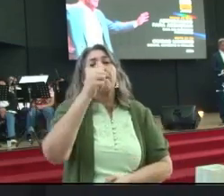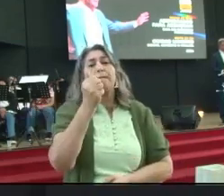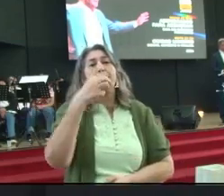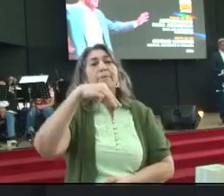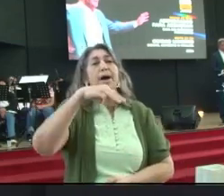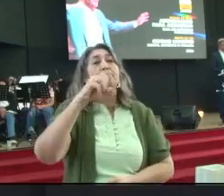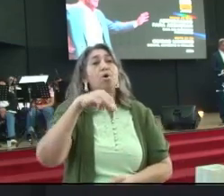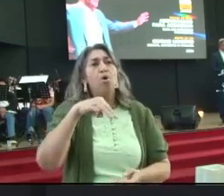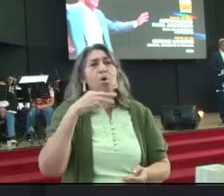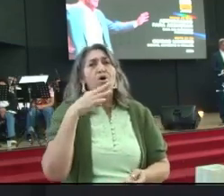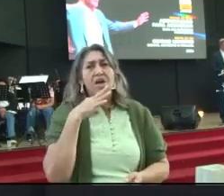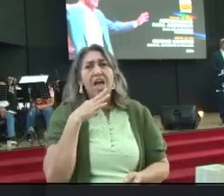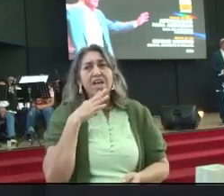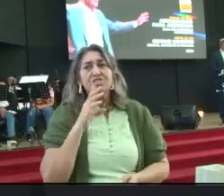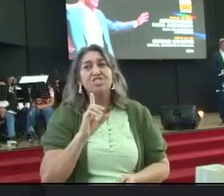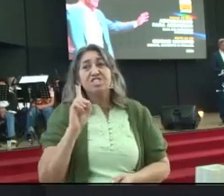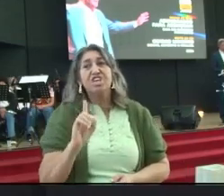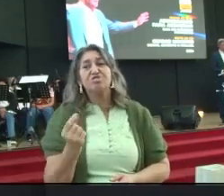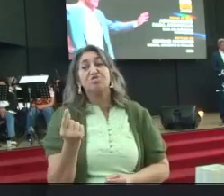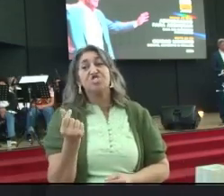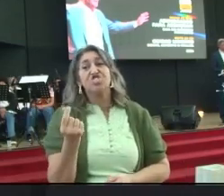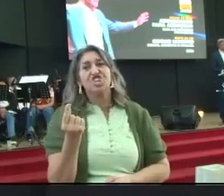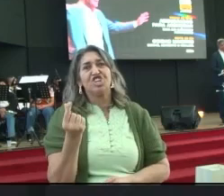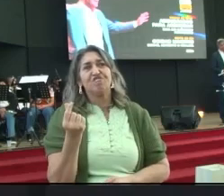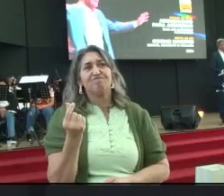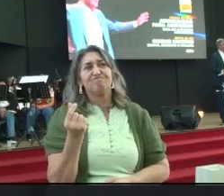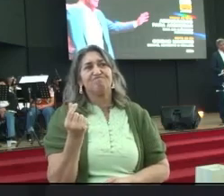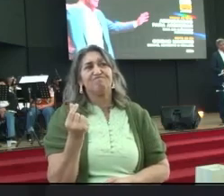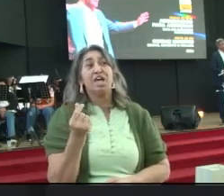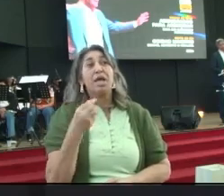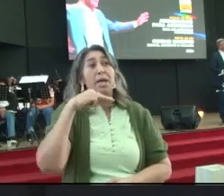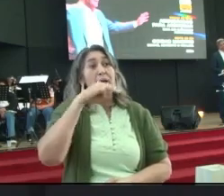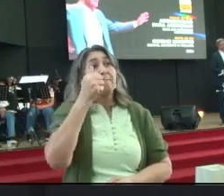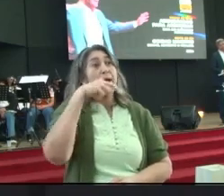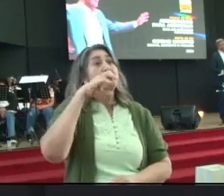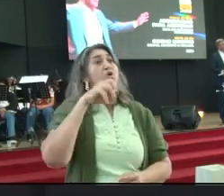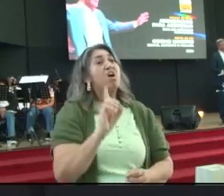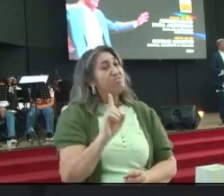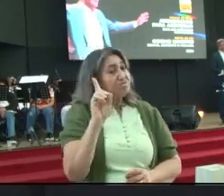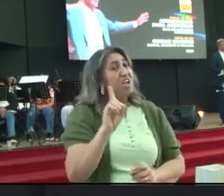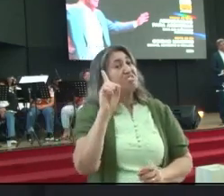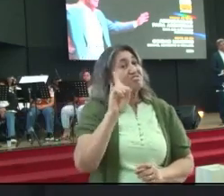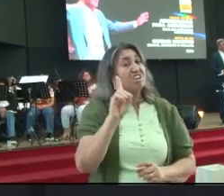Deus do dinheiro? Mamon é uma divindade.